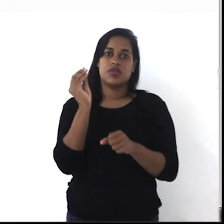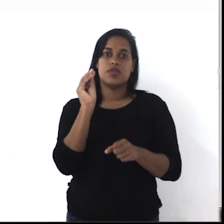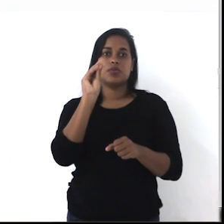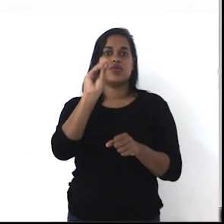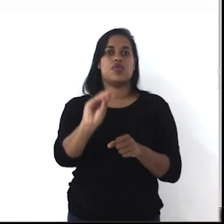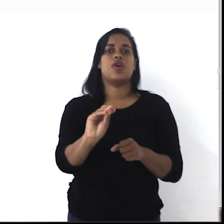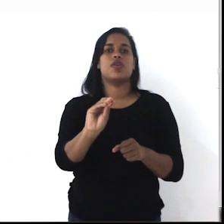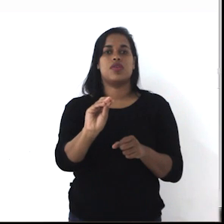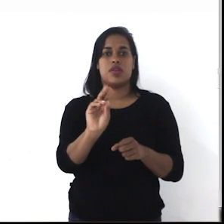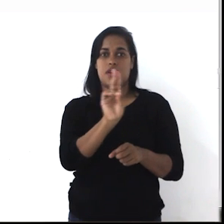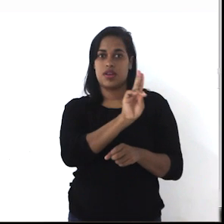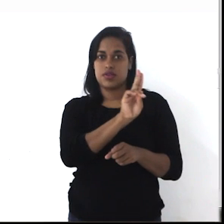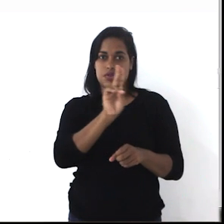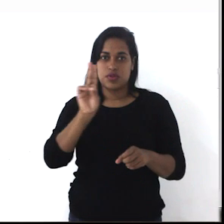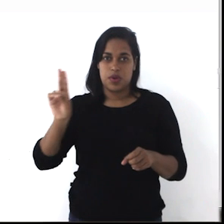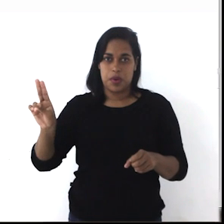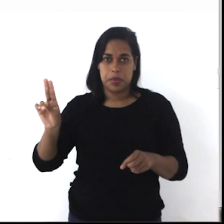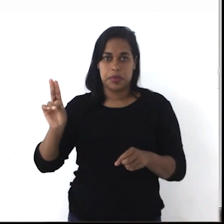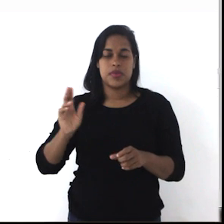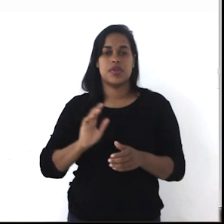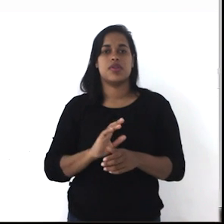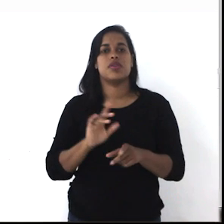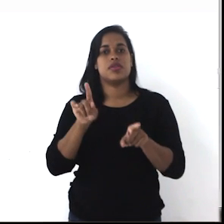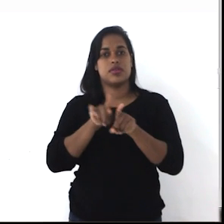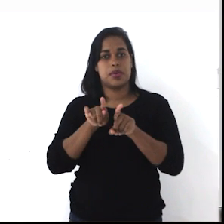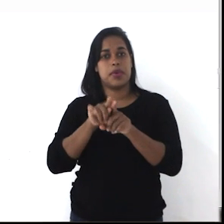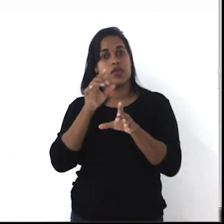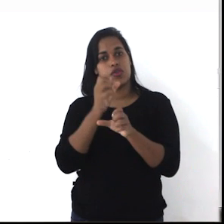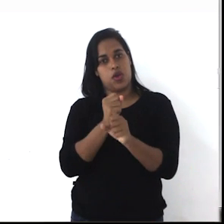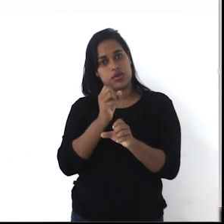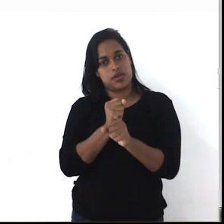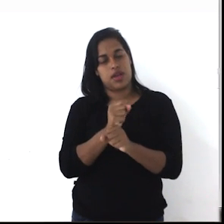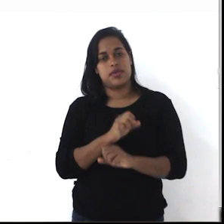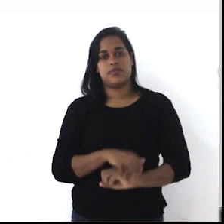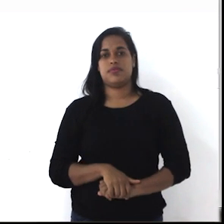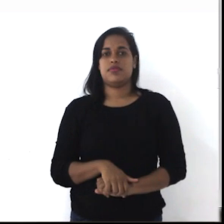aqui nome e nota.